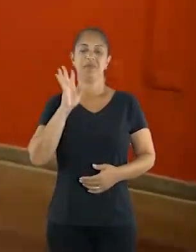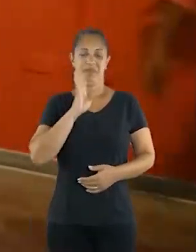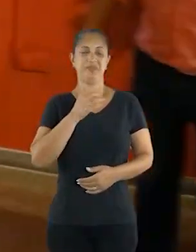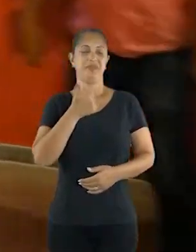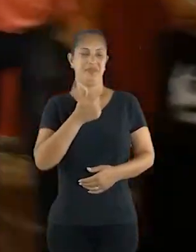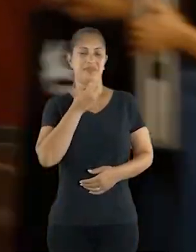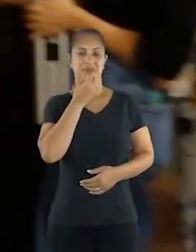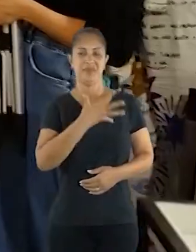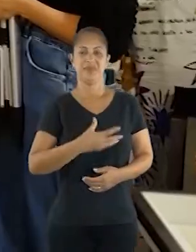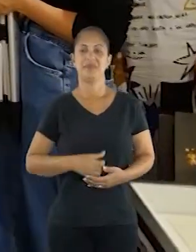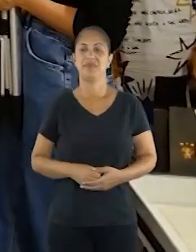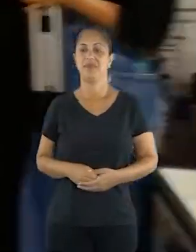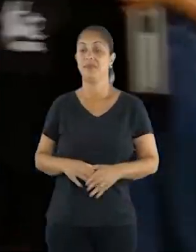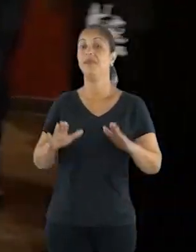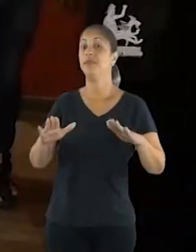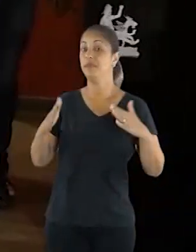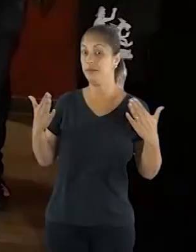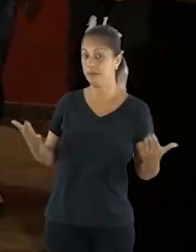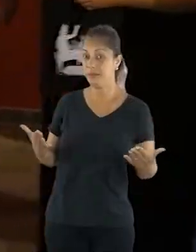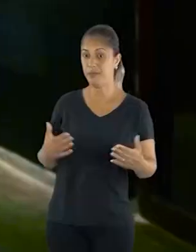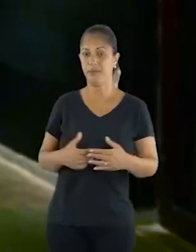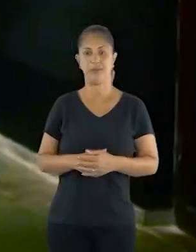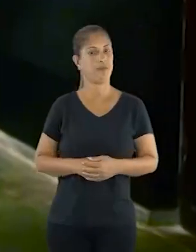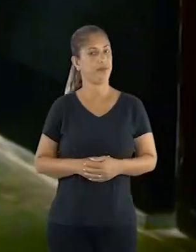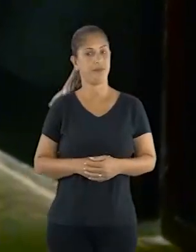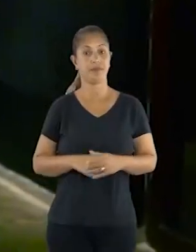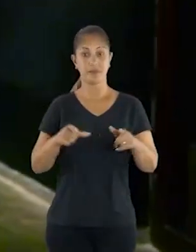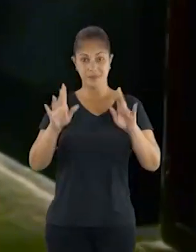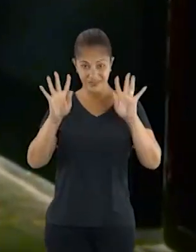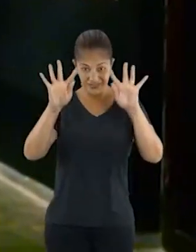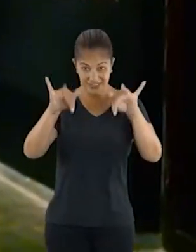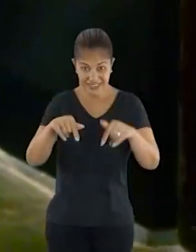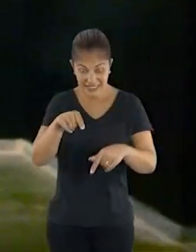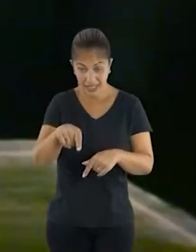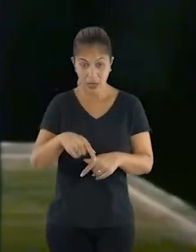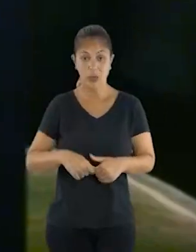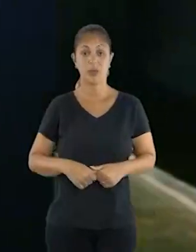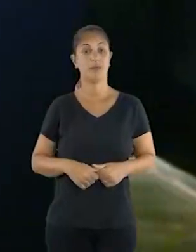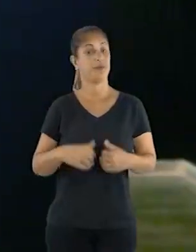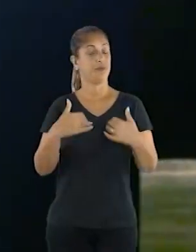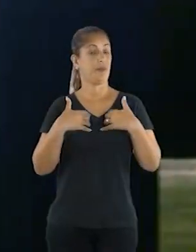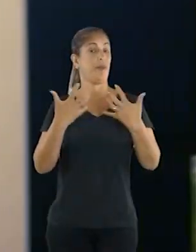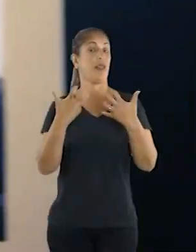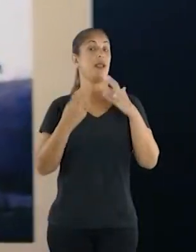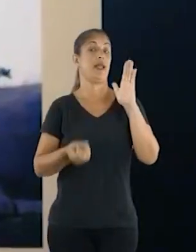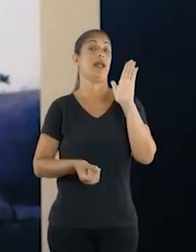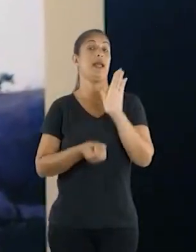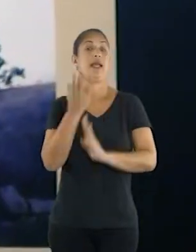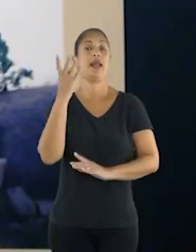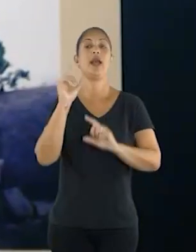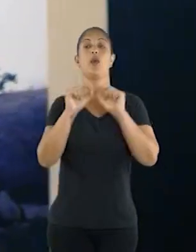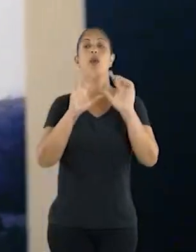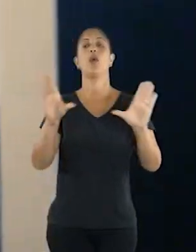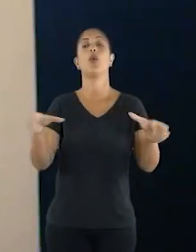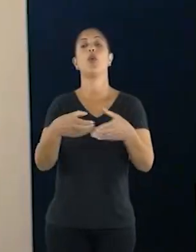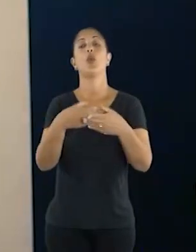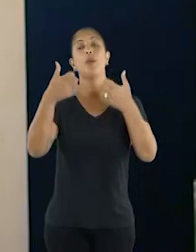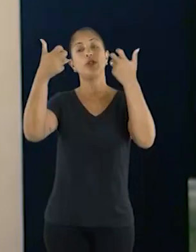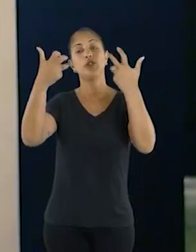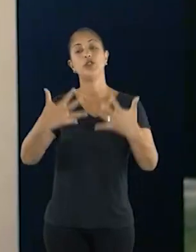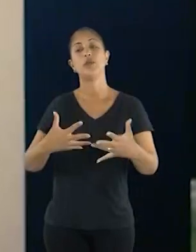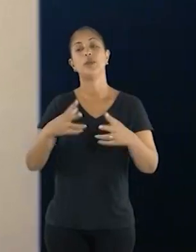Legal. Bom, e aí, nessa parte final, eu quis criar um grupo